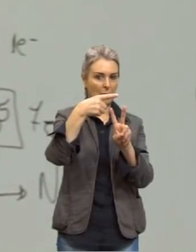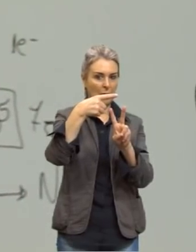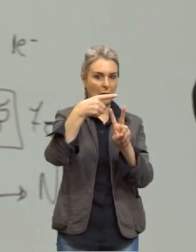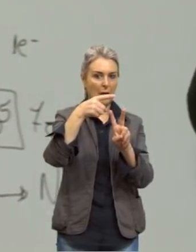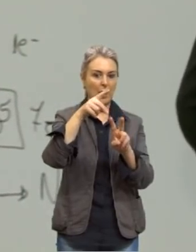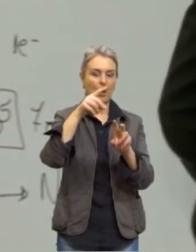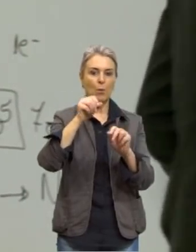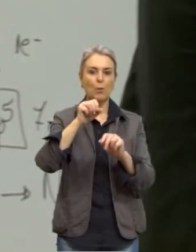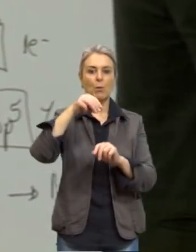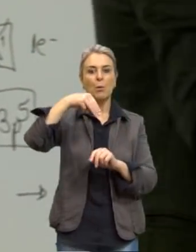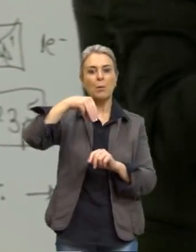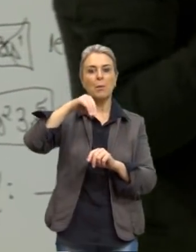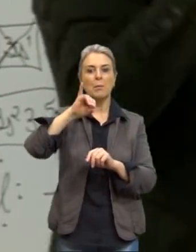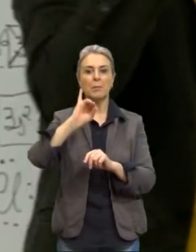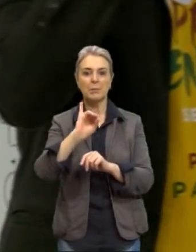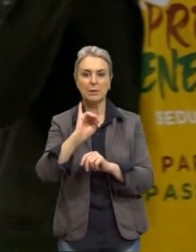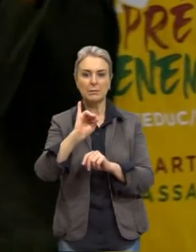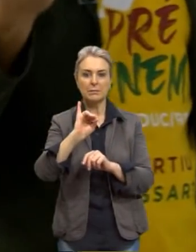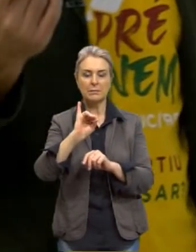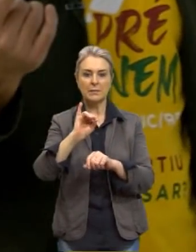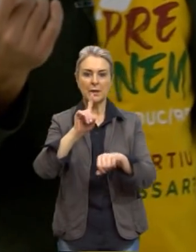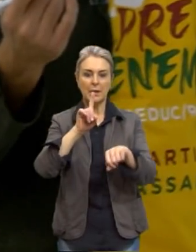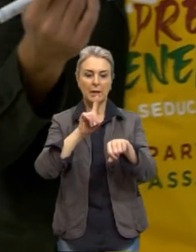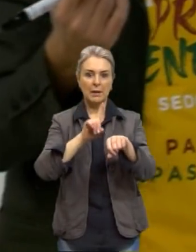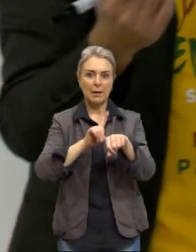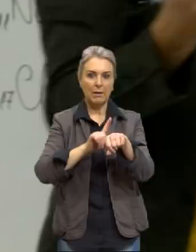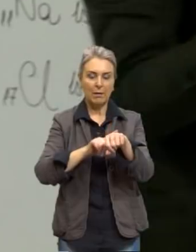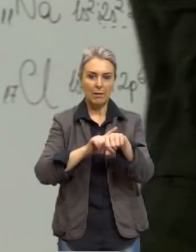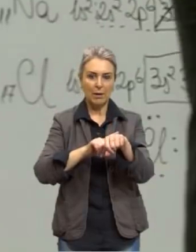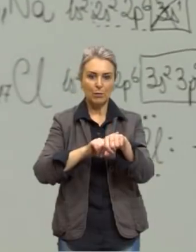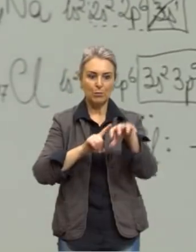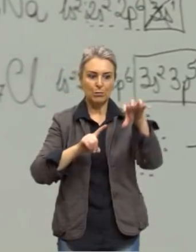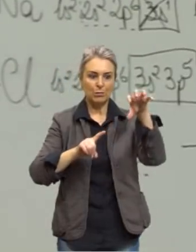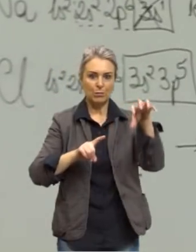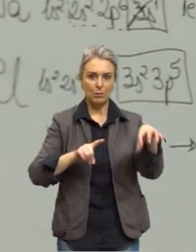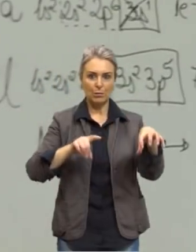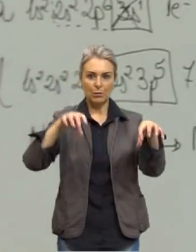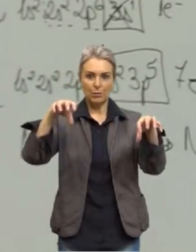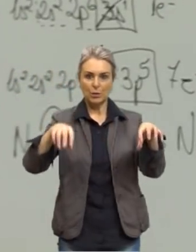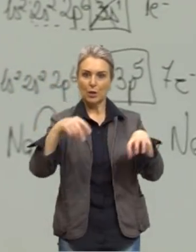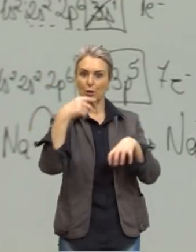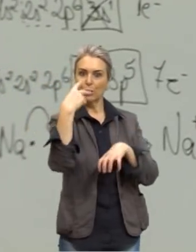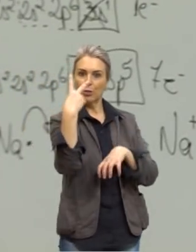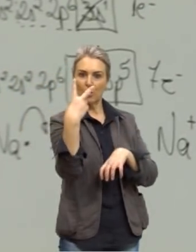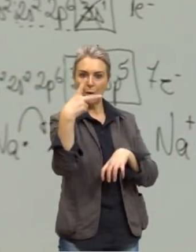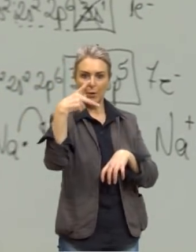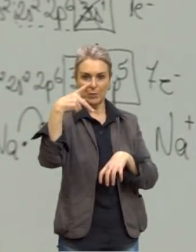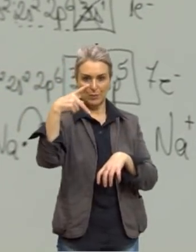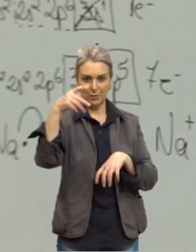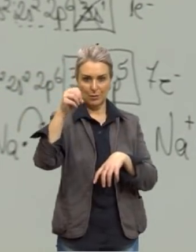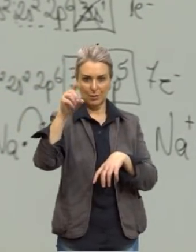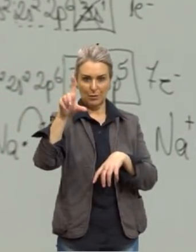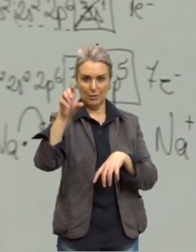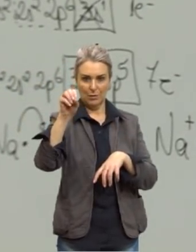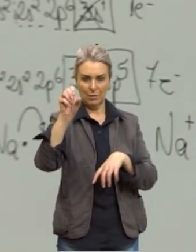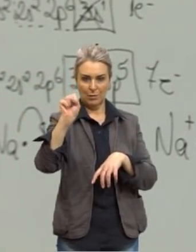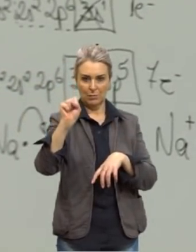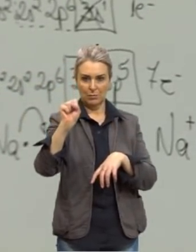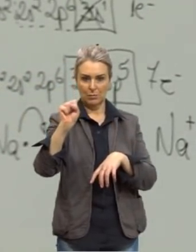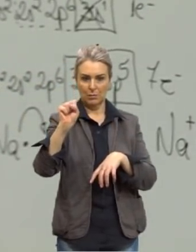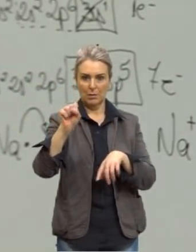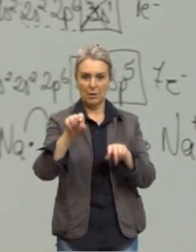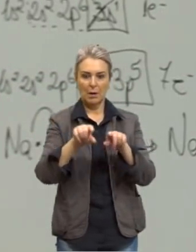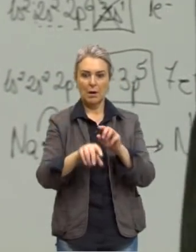meu me que eu vou chamar que é o momento dipolar o momento dipolar nesse caso aqui é